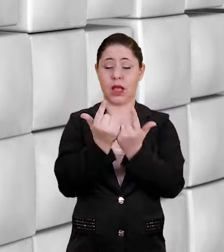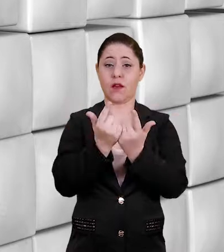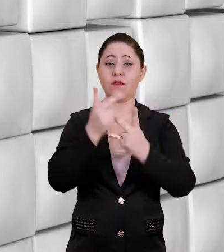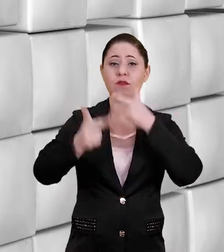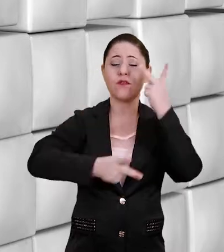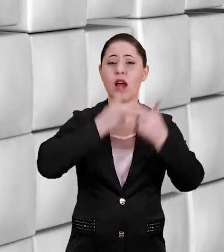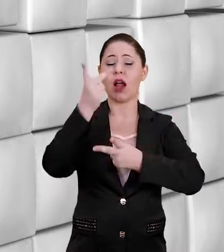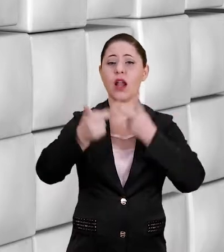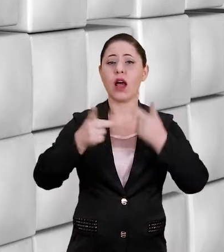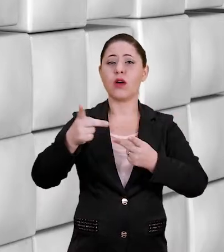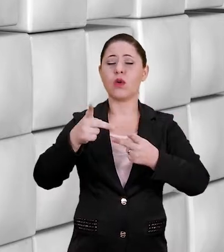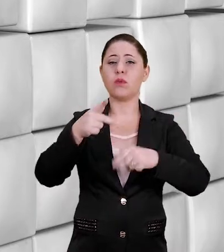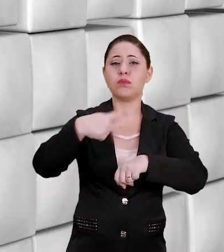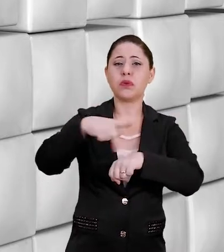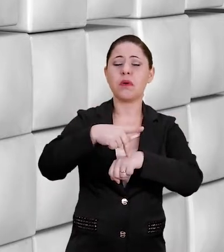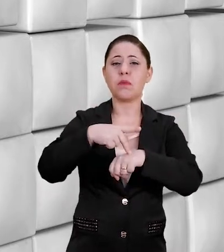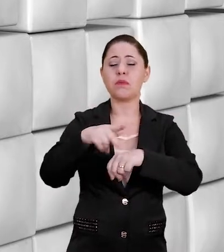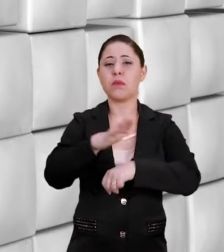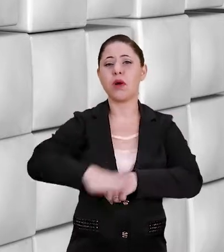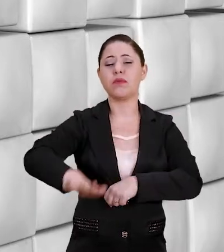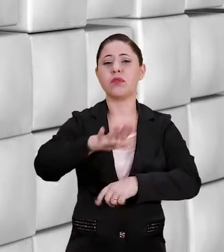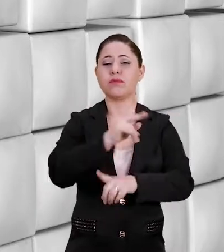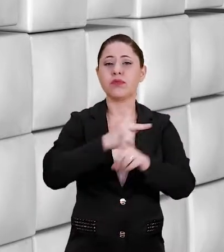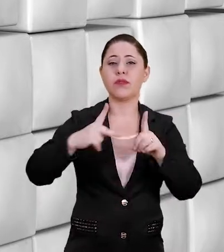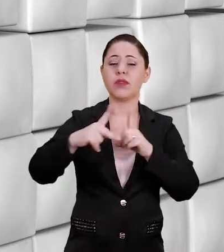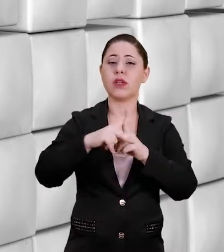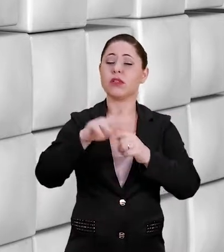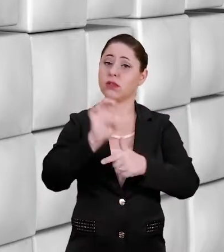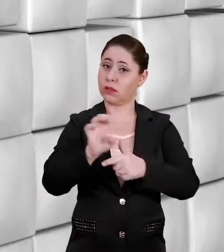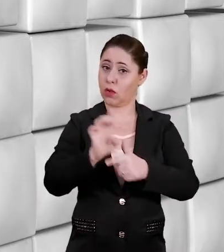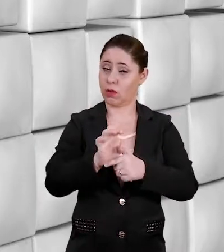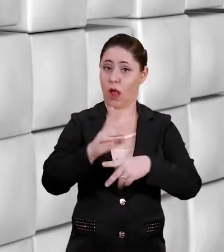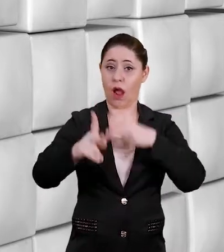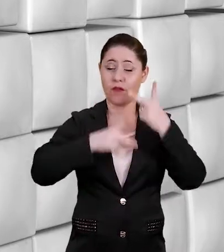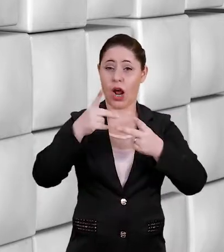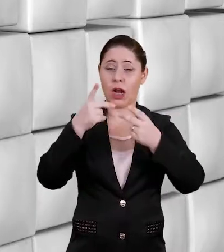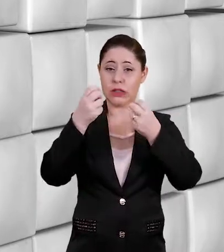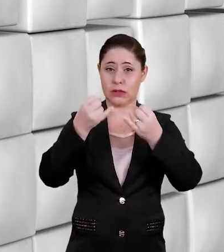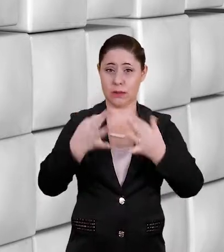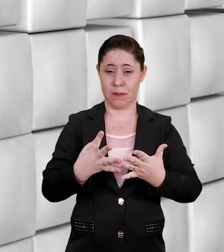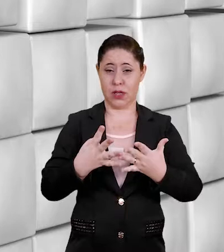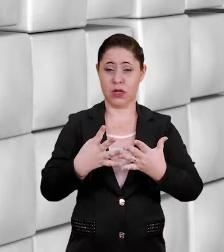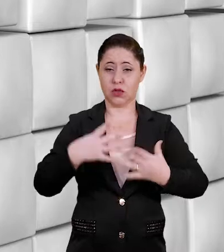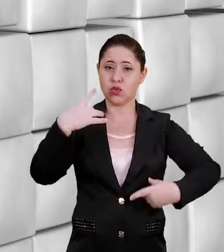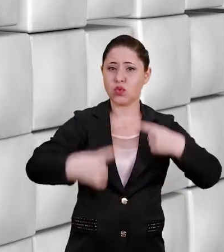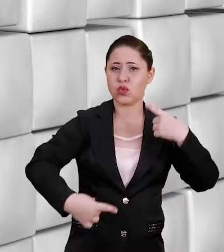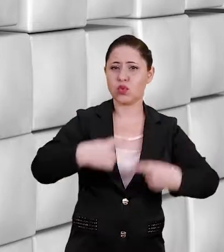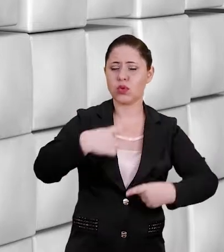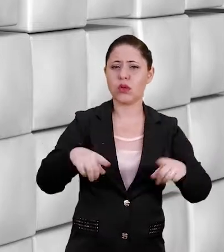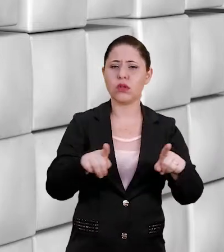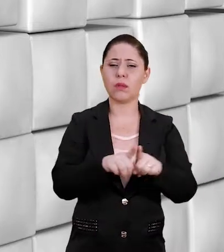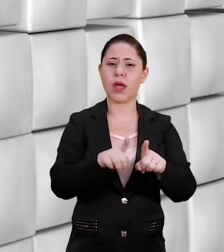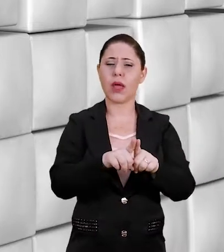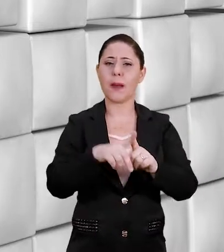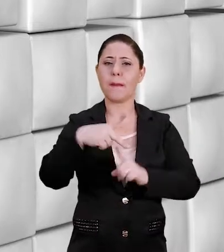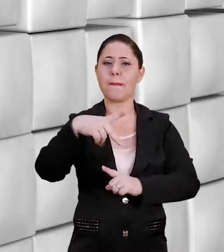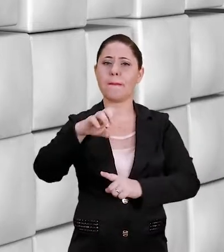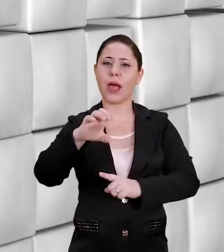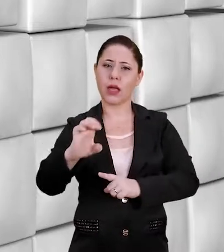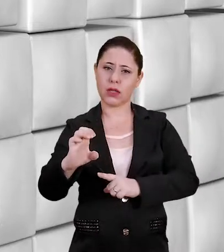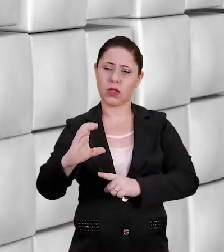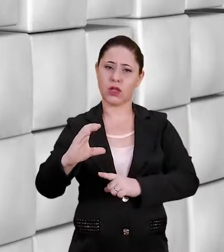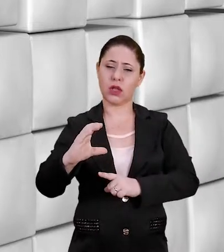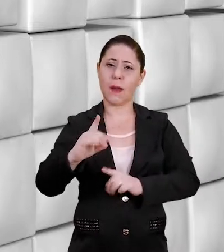Assembleia falar sobre o atual cenário das contas da Previdência Estadual. A fala faz parte das discussões em torno da